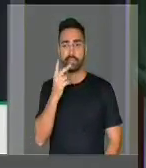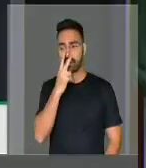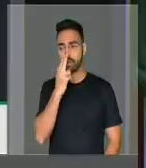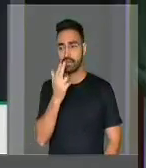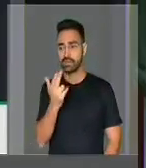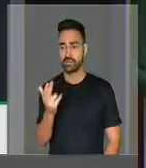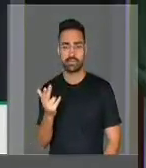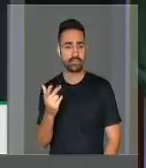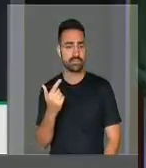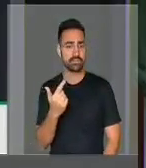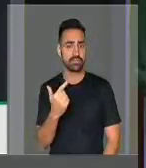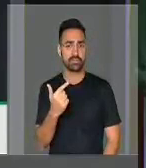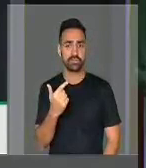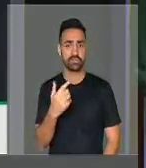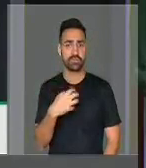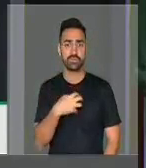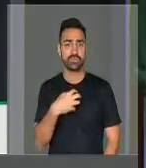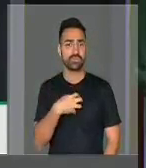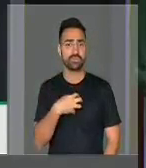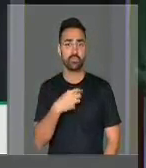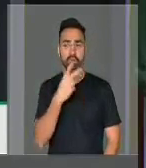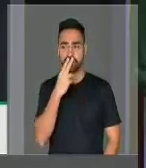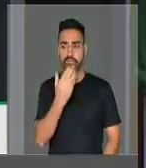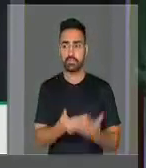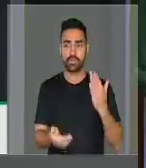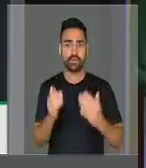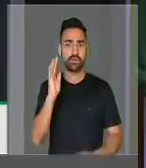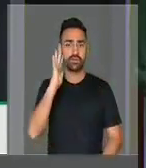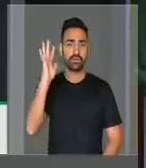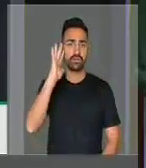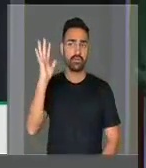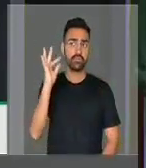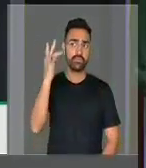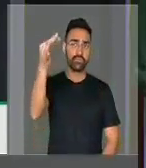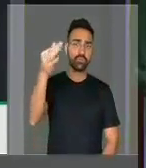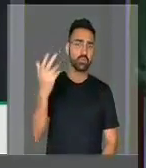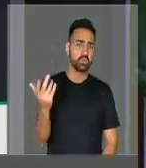Perder a dimensão da utopia do vir a ser.